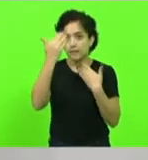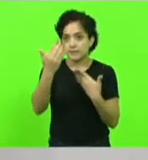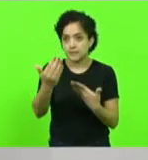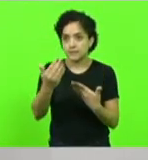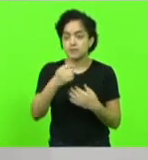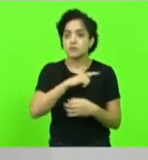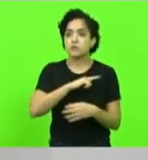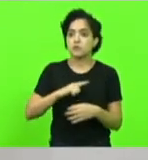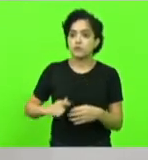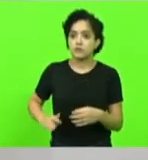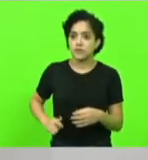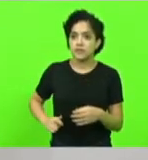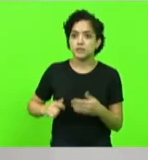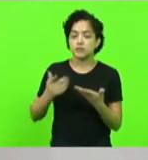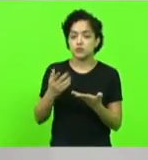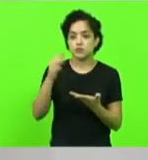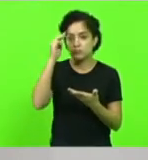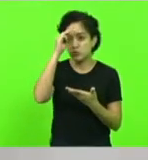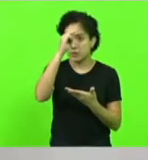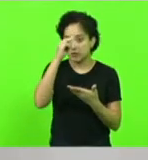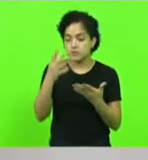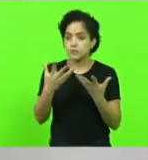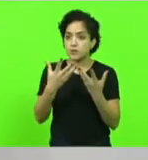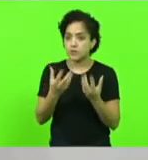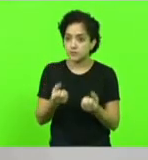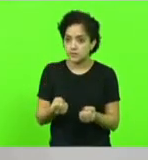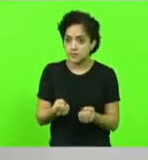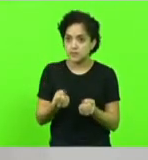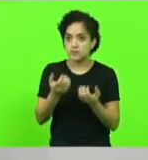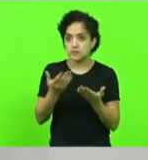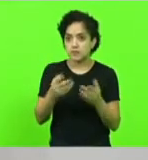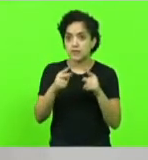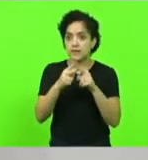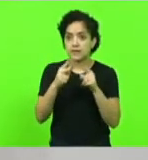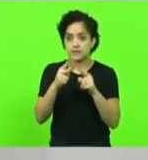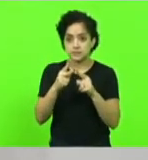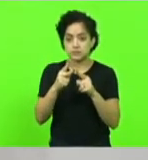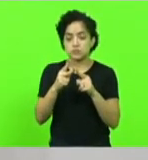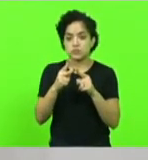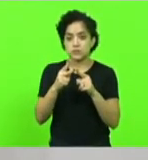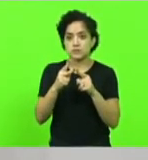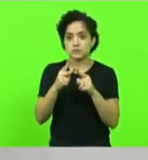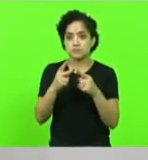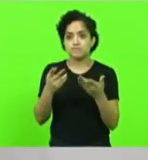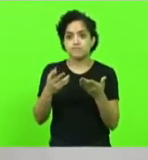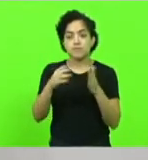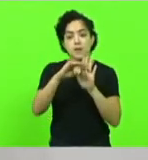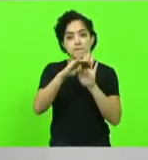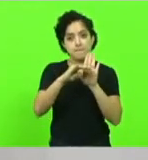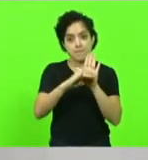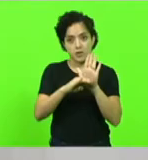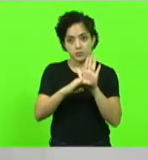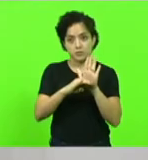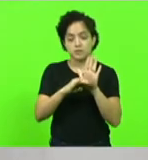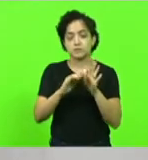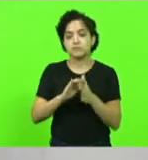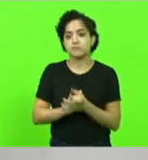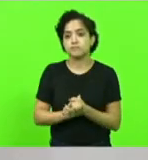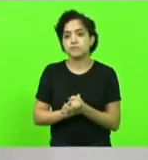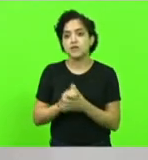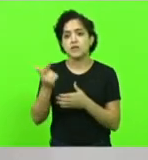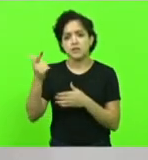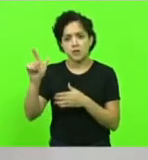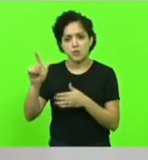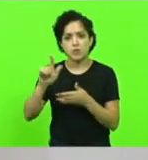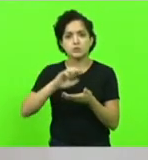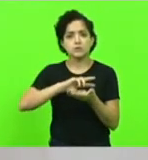governador Moisés pela acolhida que teve com esses dois objetos, com essas duas pautas. Tantas outras a